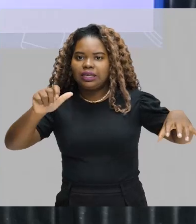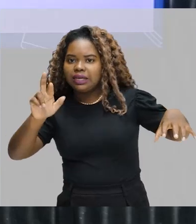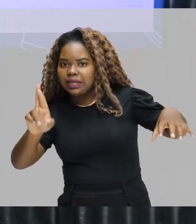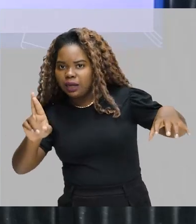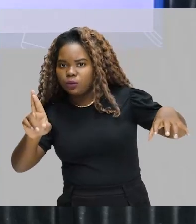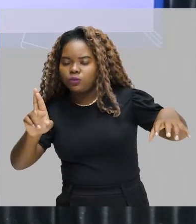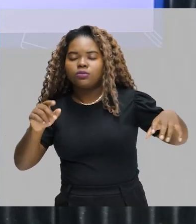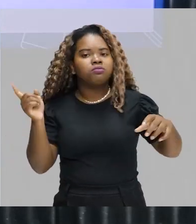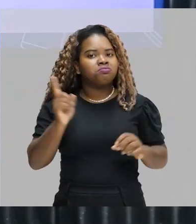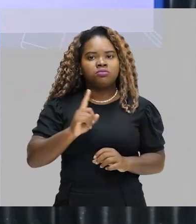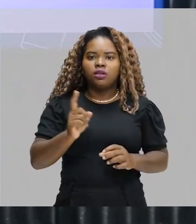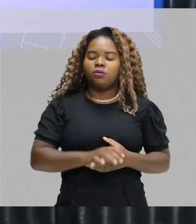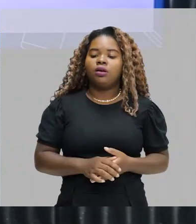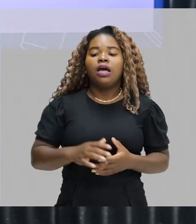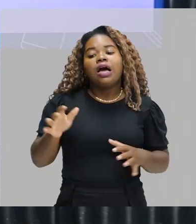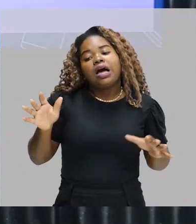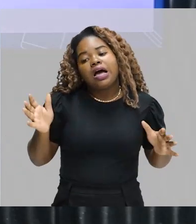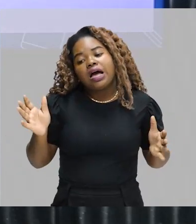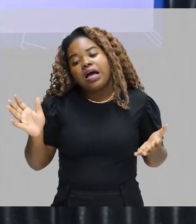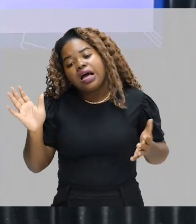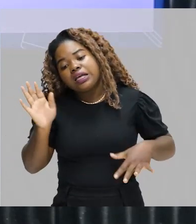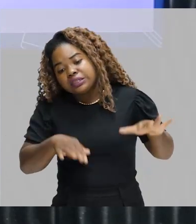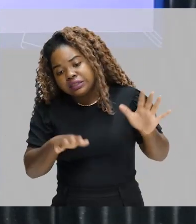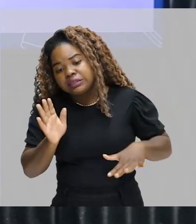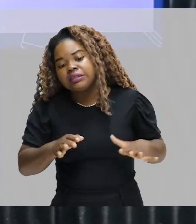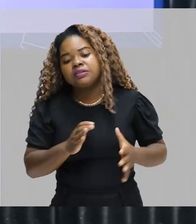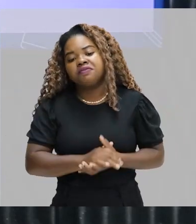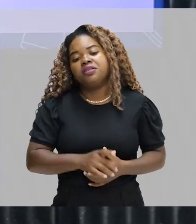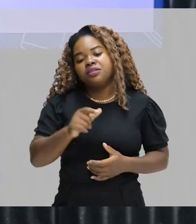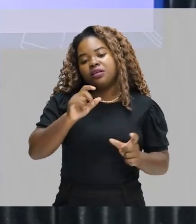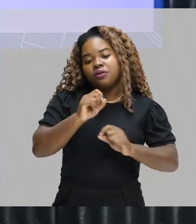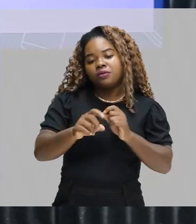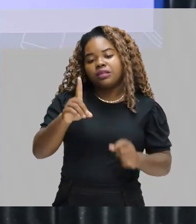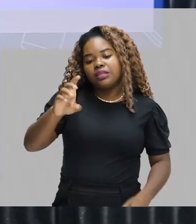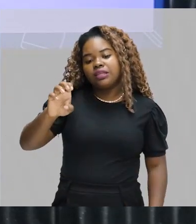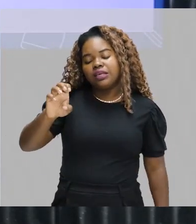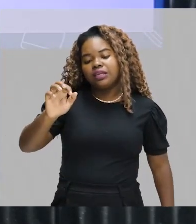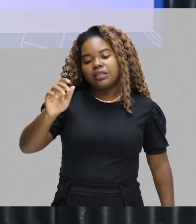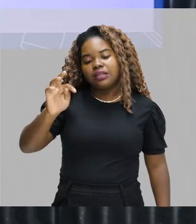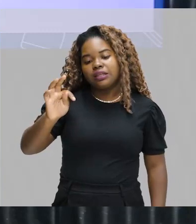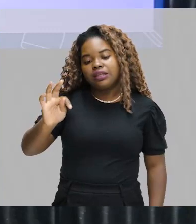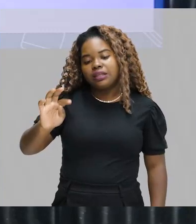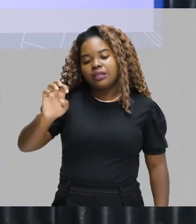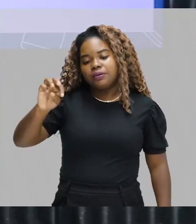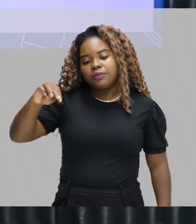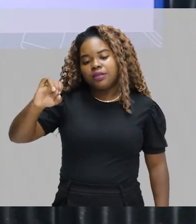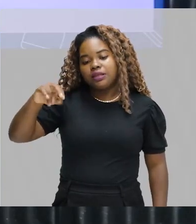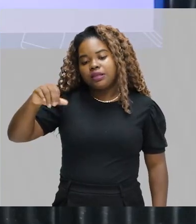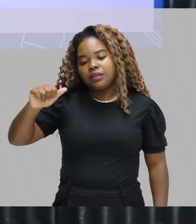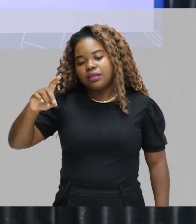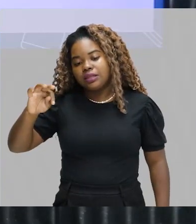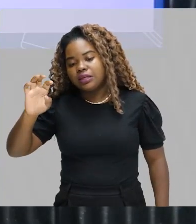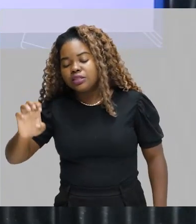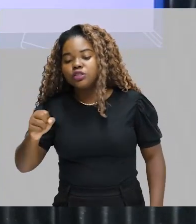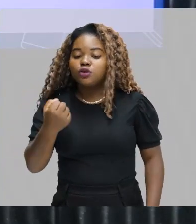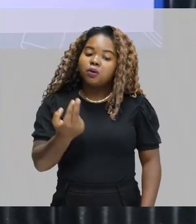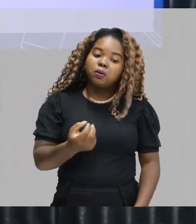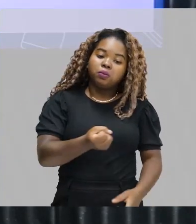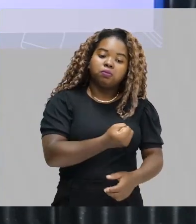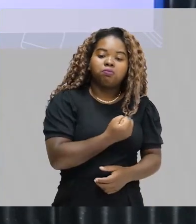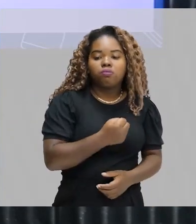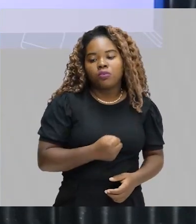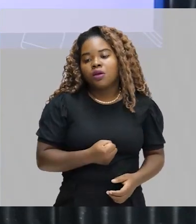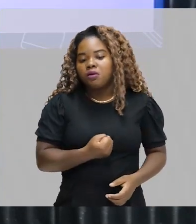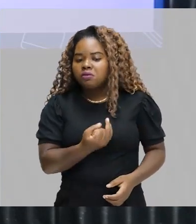especificamente. Os numerais, muitas vezes, eles são considerados determinantes ou quantificadores. São palavras que complementam